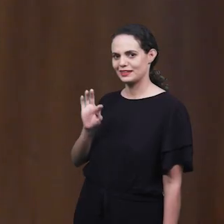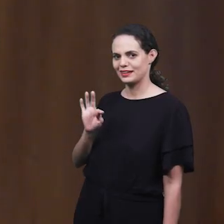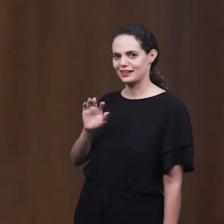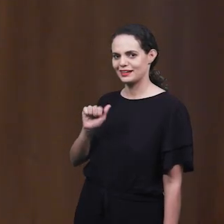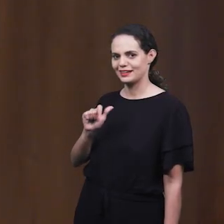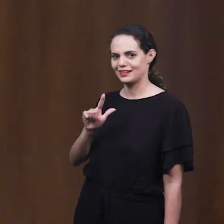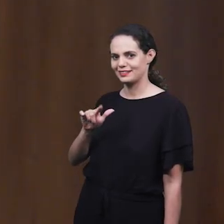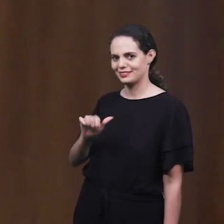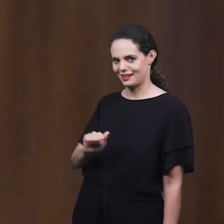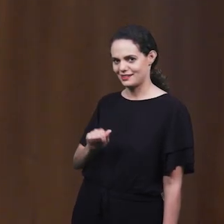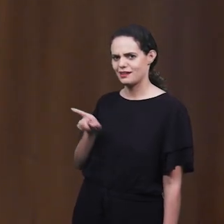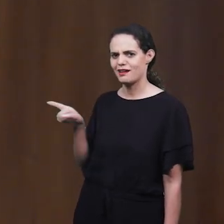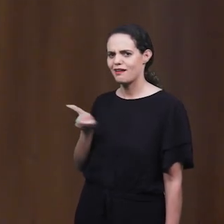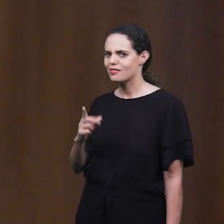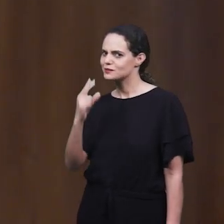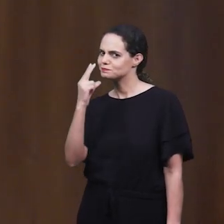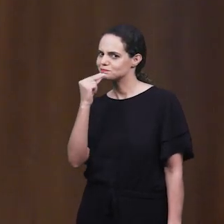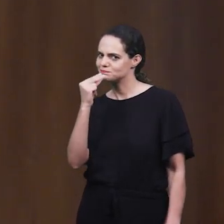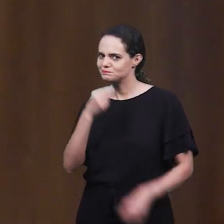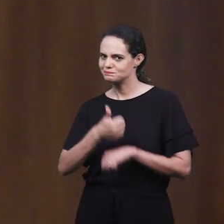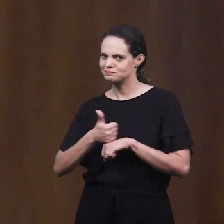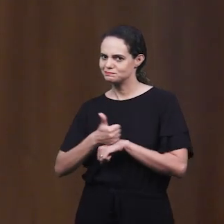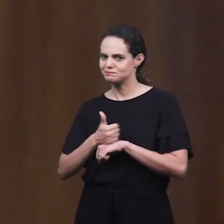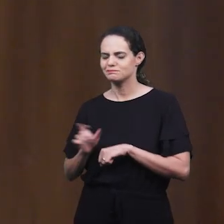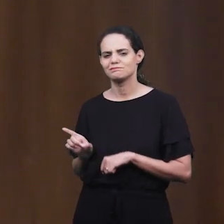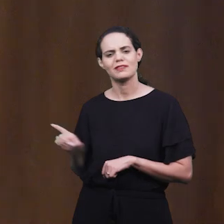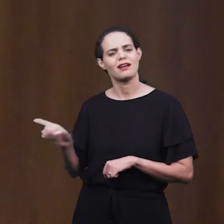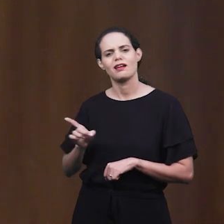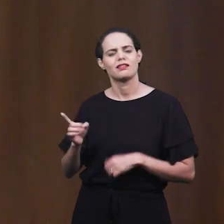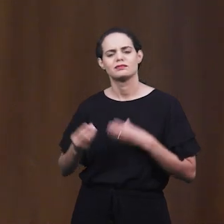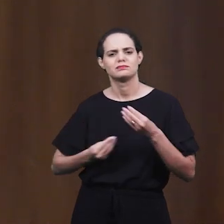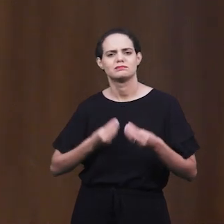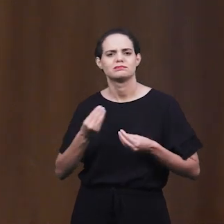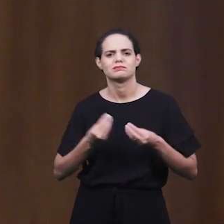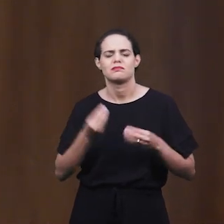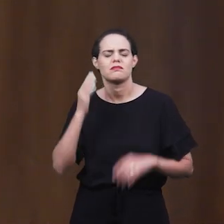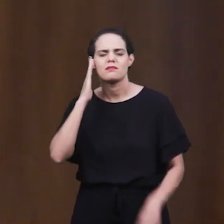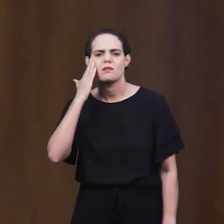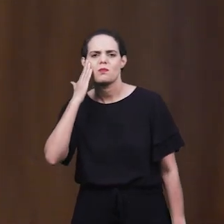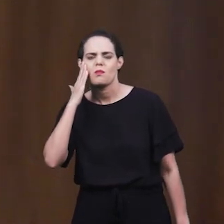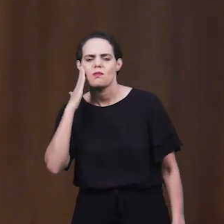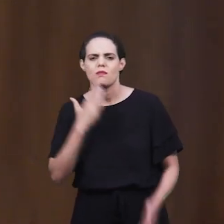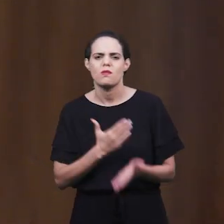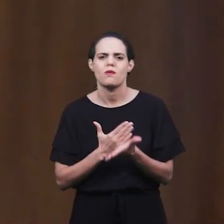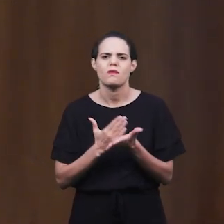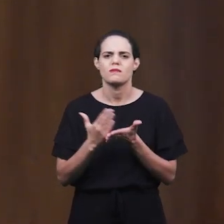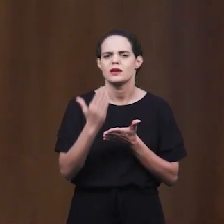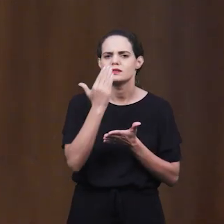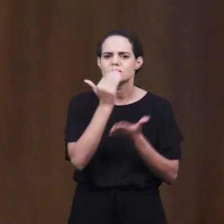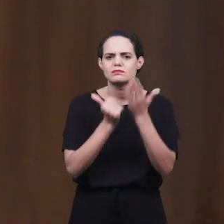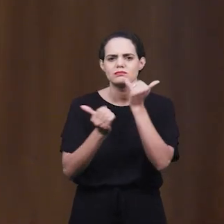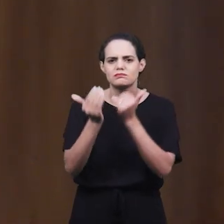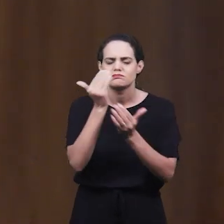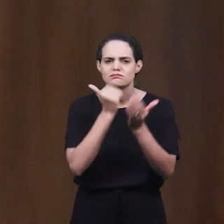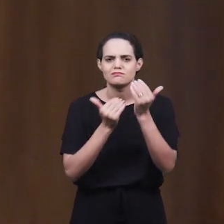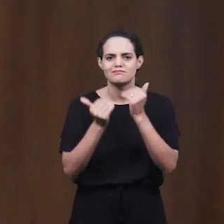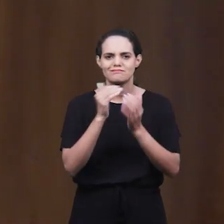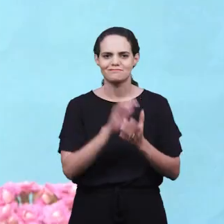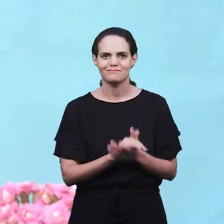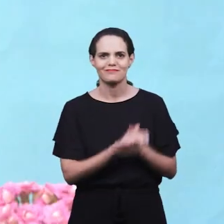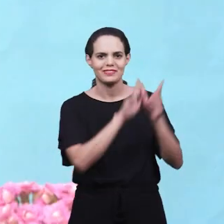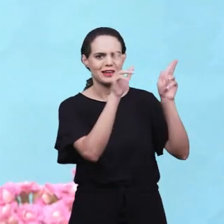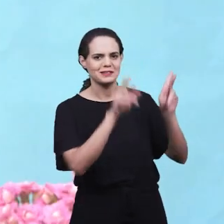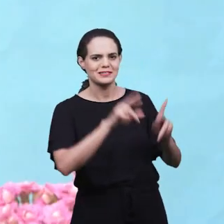nos ajudar a entender um pouco sobre o tema Introdução Alimentar. A paz do Senhor Jesus, Natália, seja muito